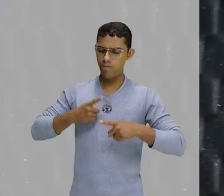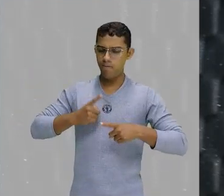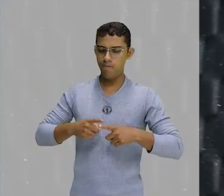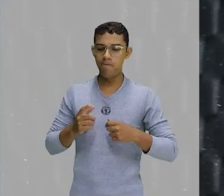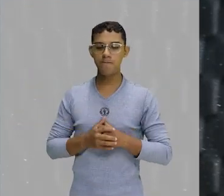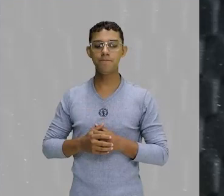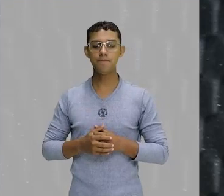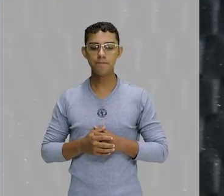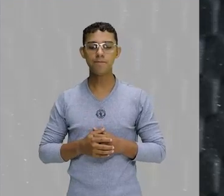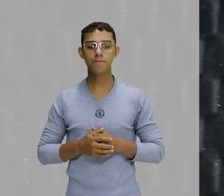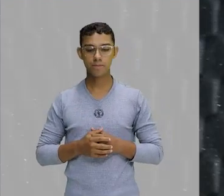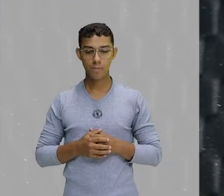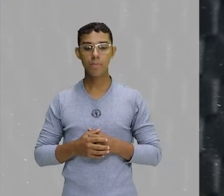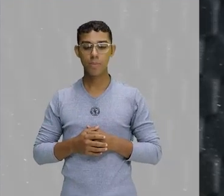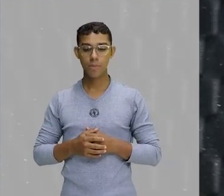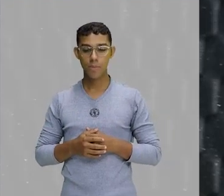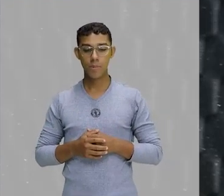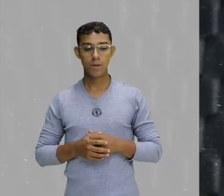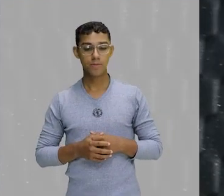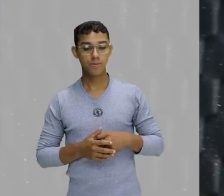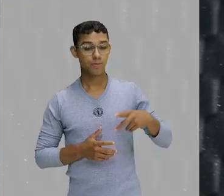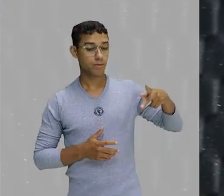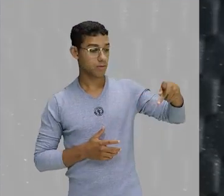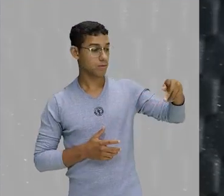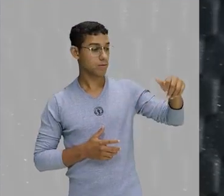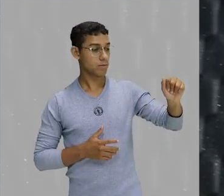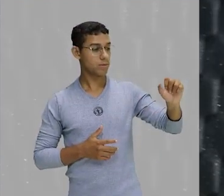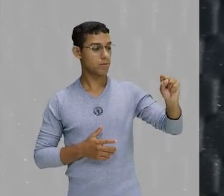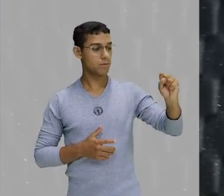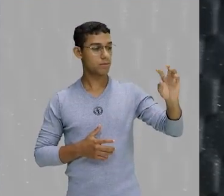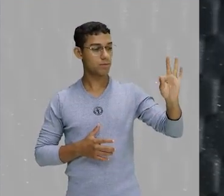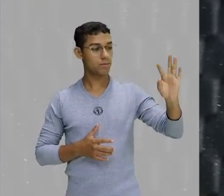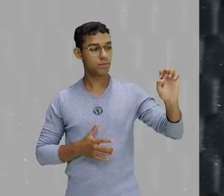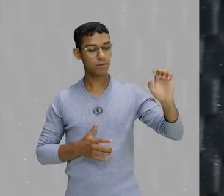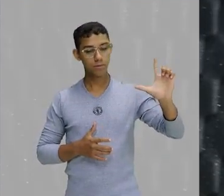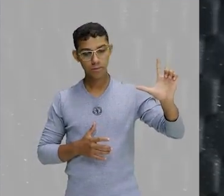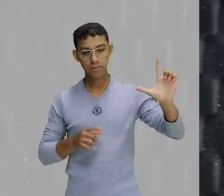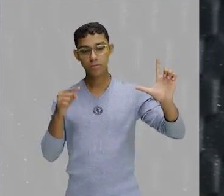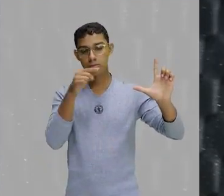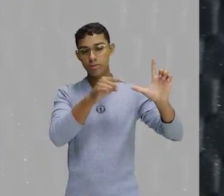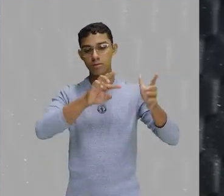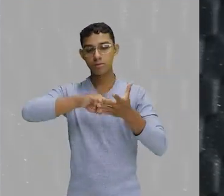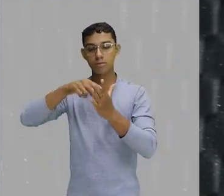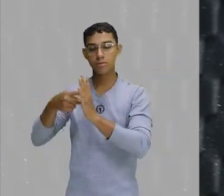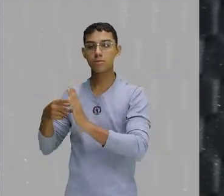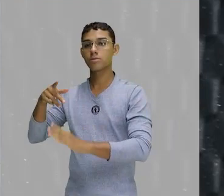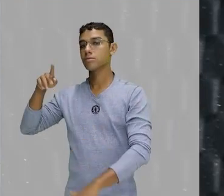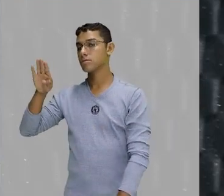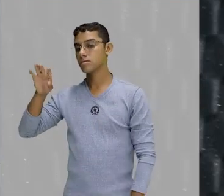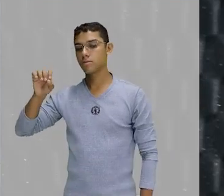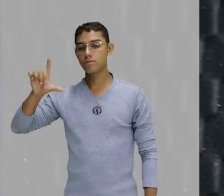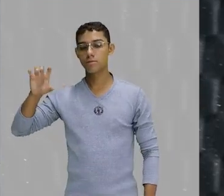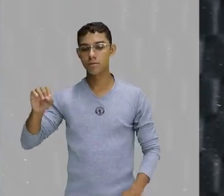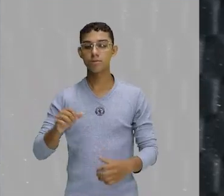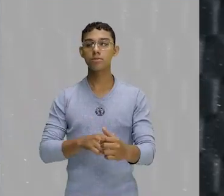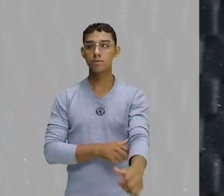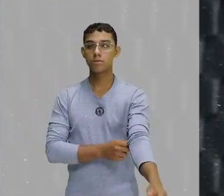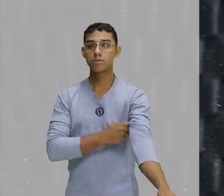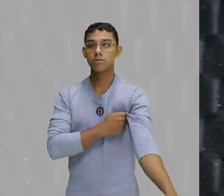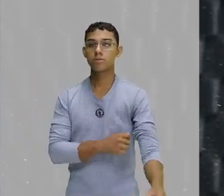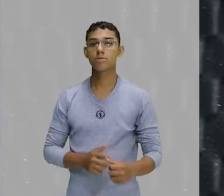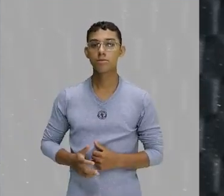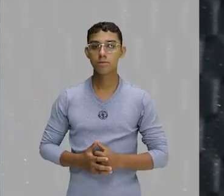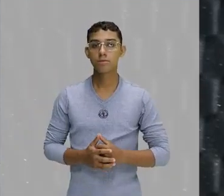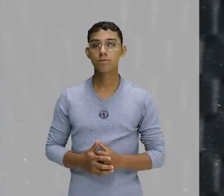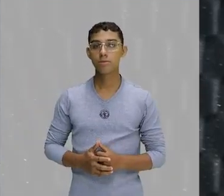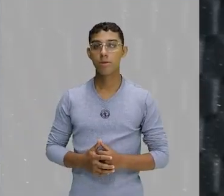pastel significa bolo, tá? Então, para nós, se a gente pedir um pastel aqui, a gente vai lá no japonês, não tem aquele pastel que a gente